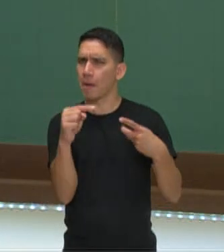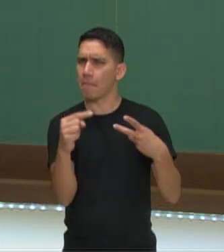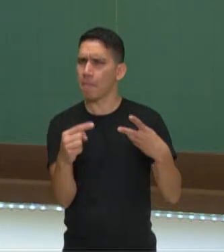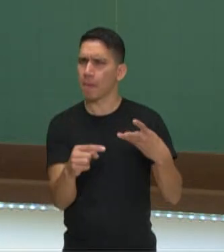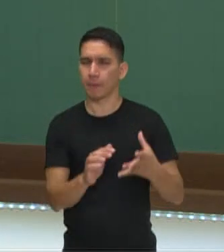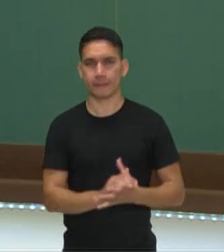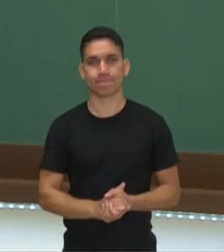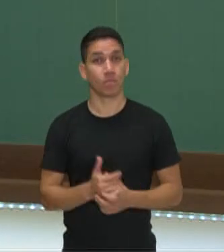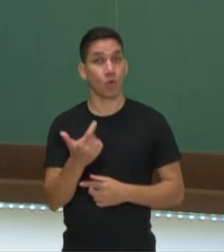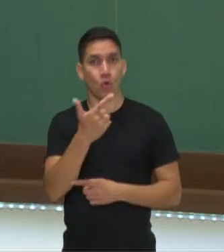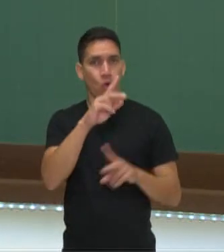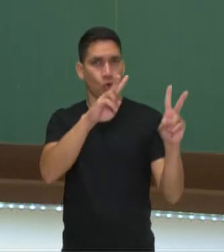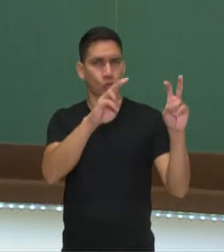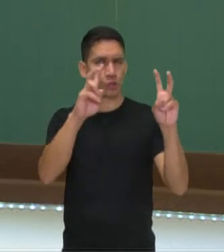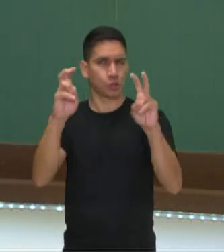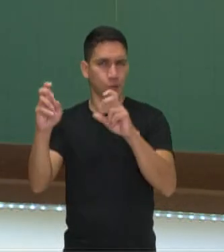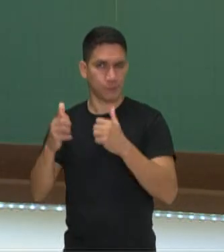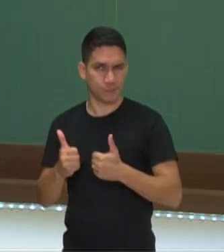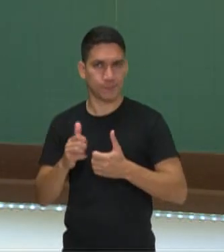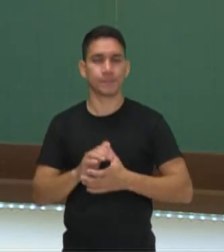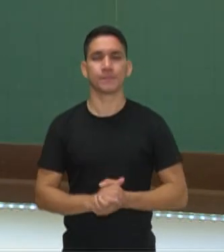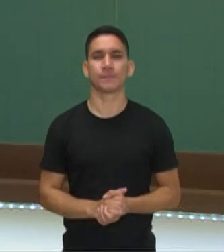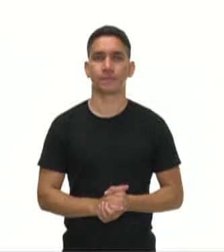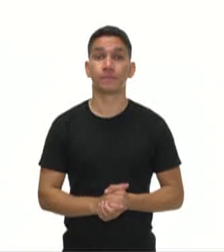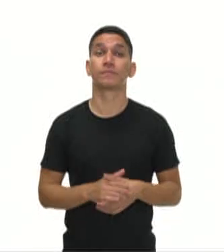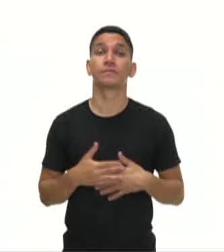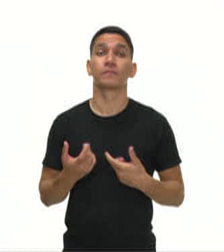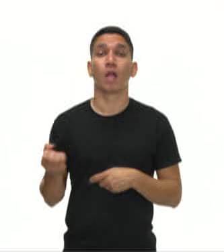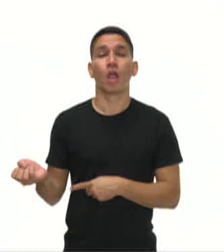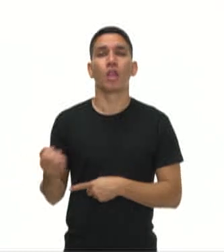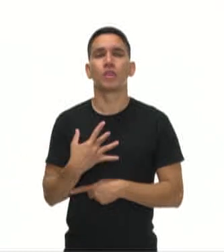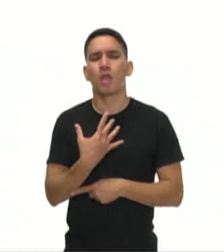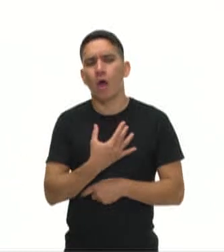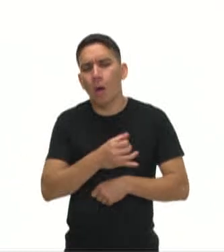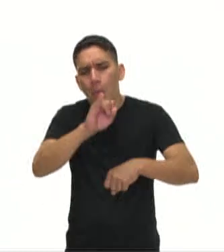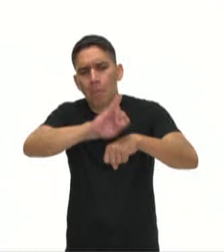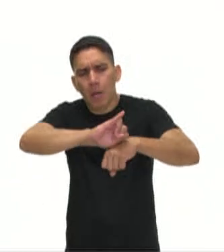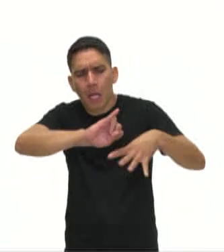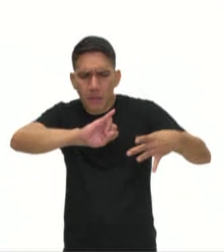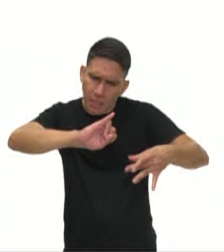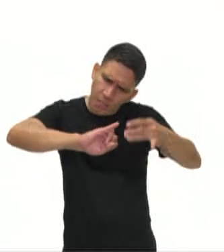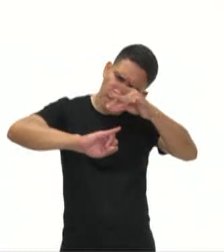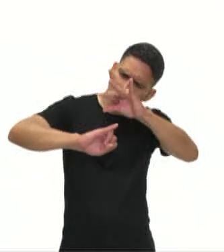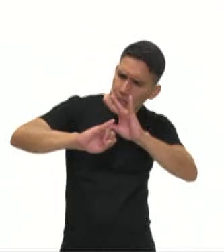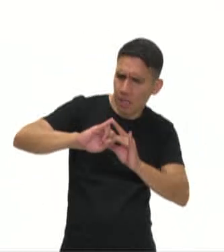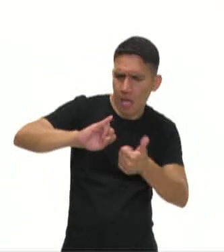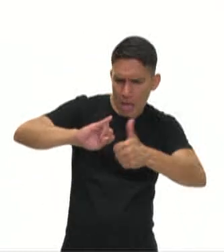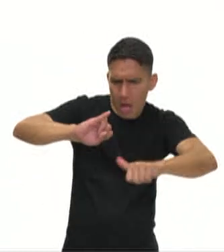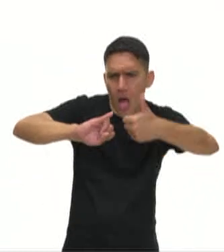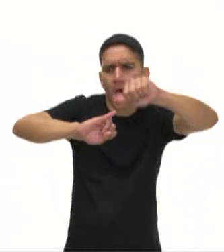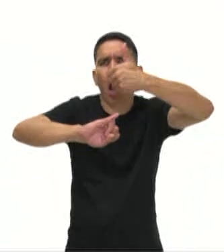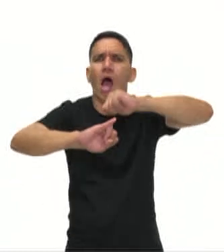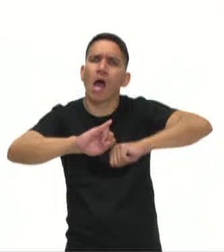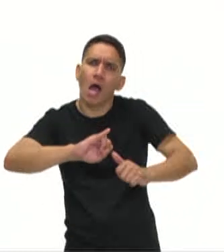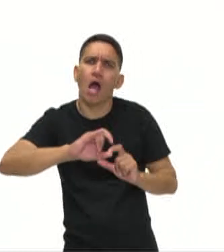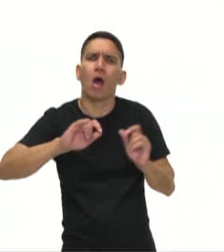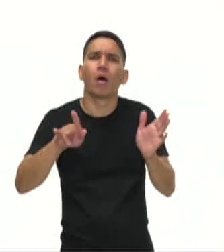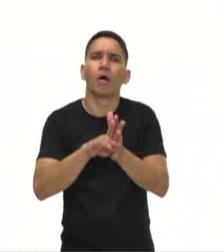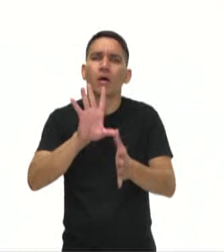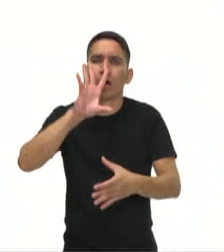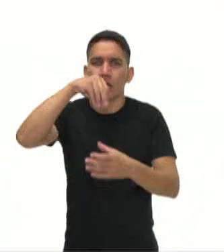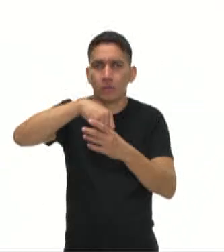assim, em outras temáticas, tá? Então, os novos objetos de pesquisa, né, que fizeram parte da